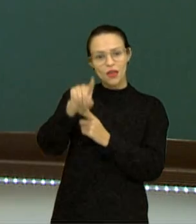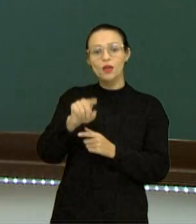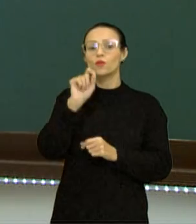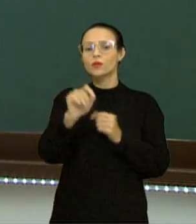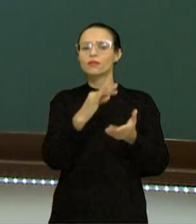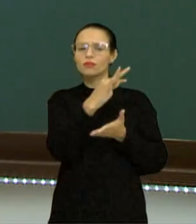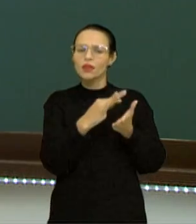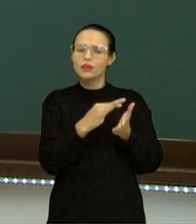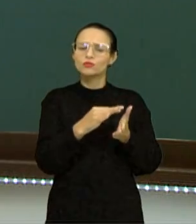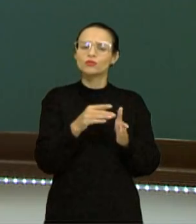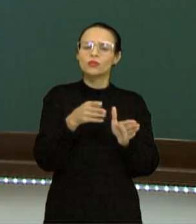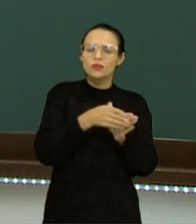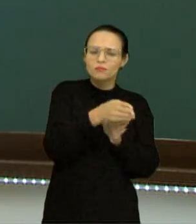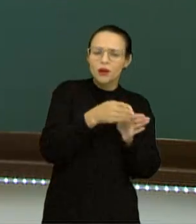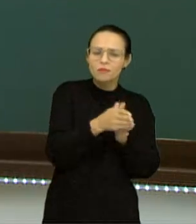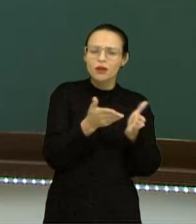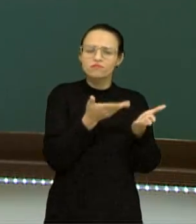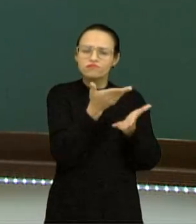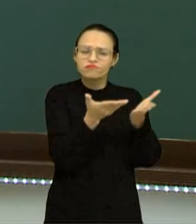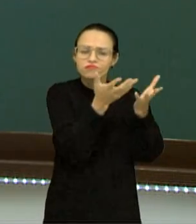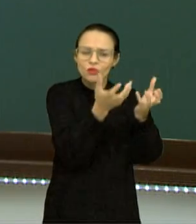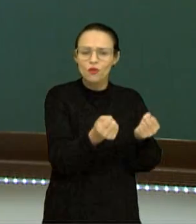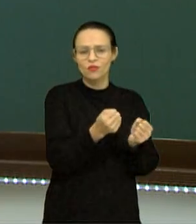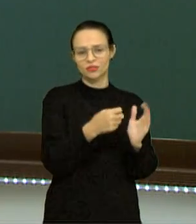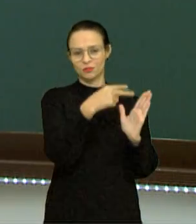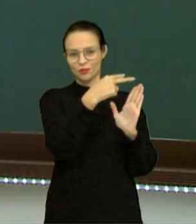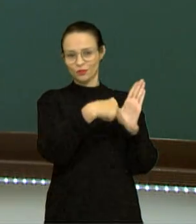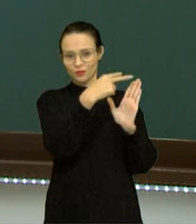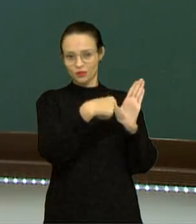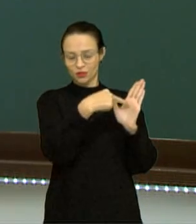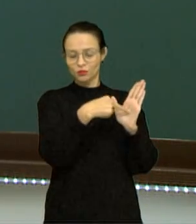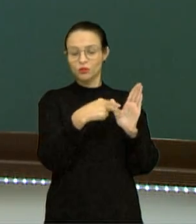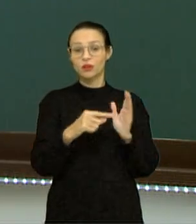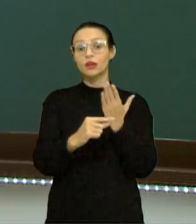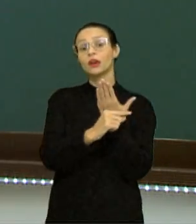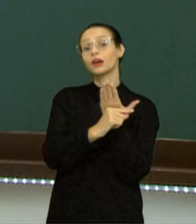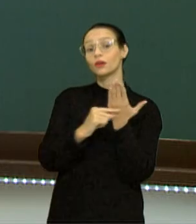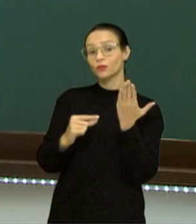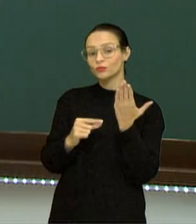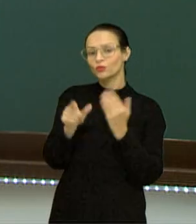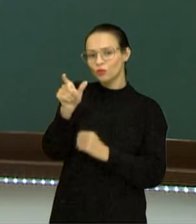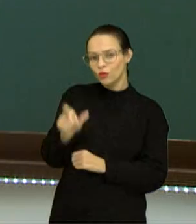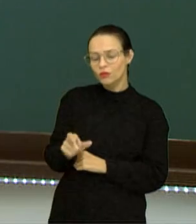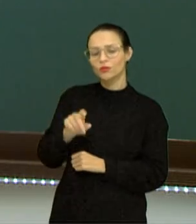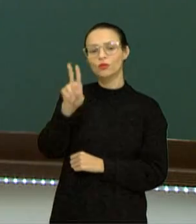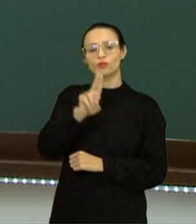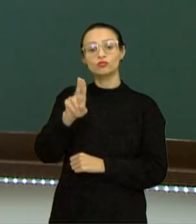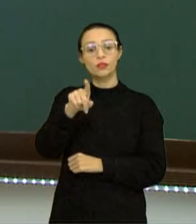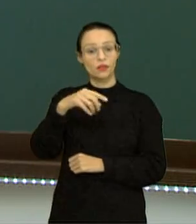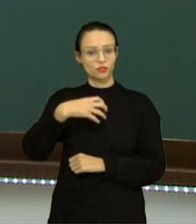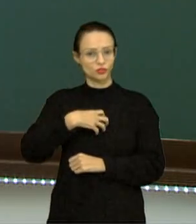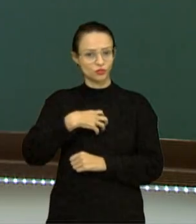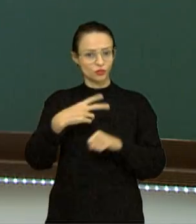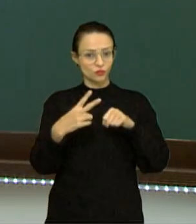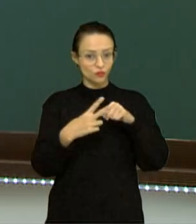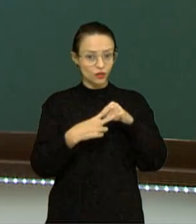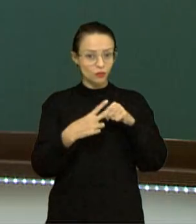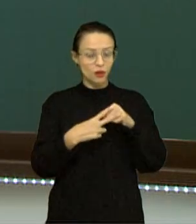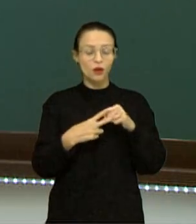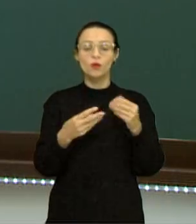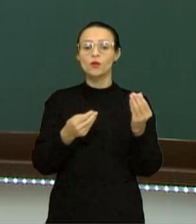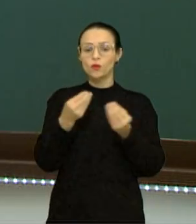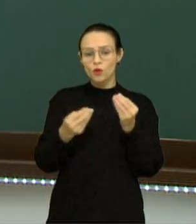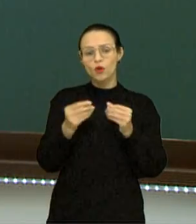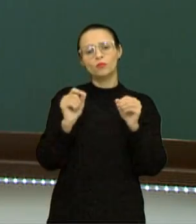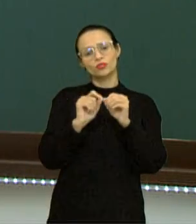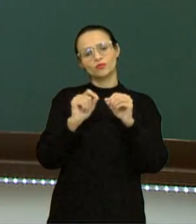persuasão, de convencimento do seu leitor. E o autor utiliza esse modo verbal, essa forma, na construção